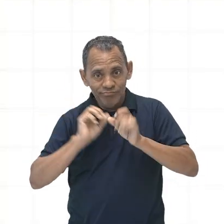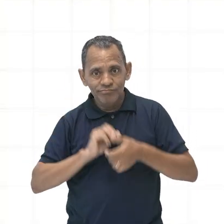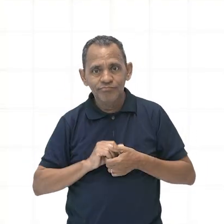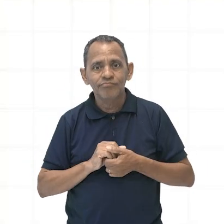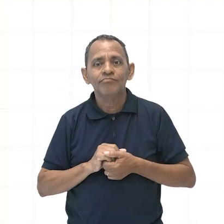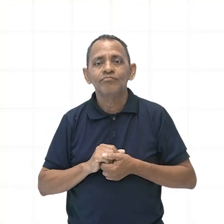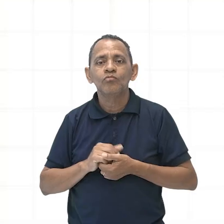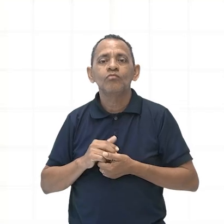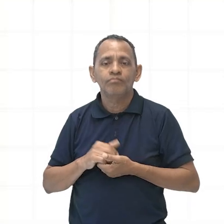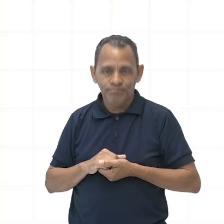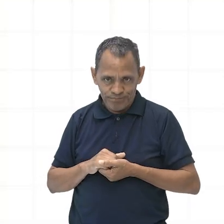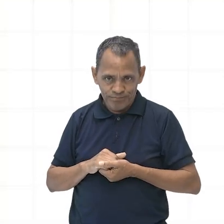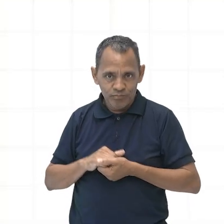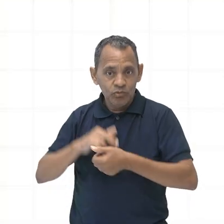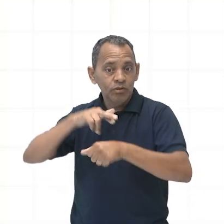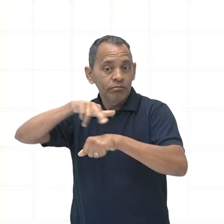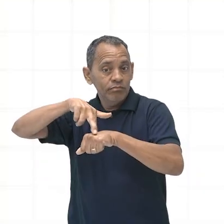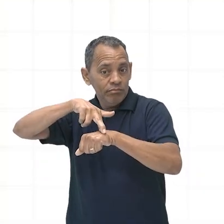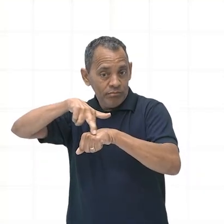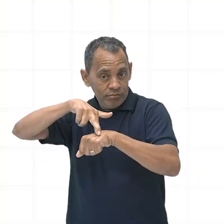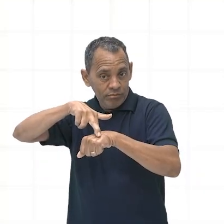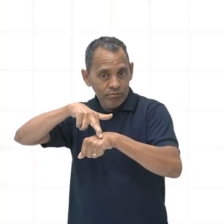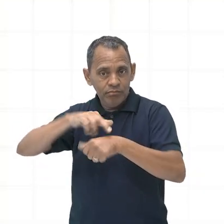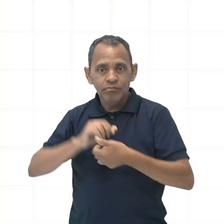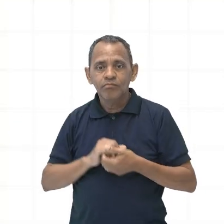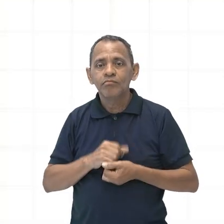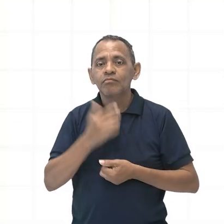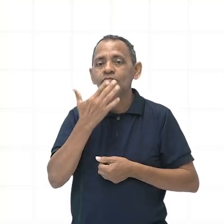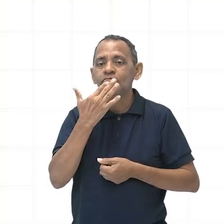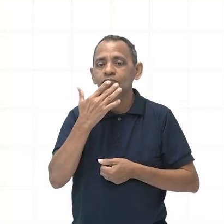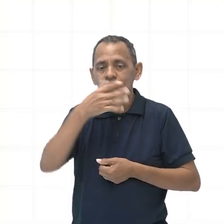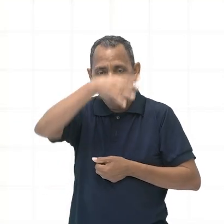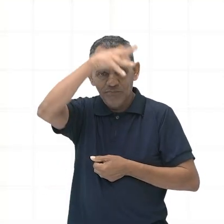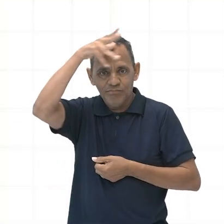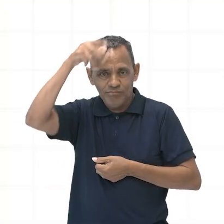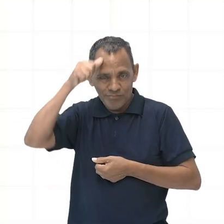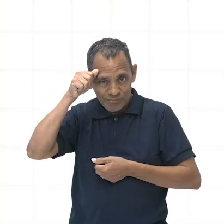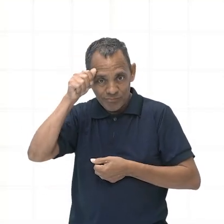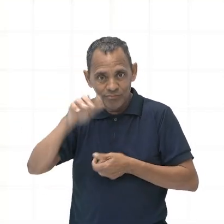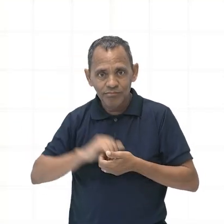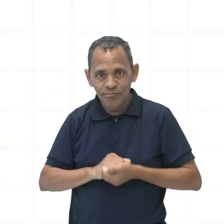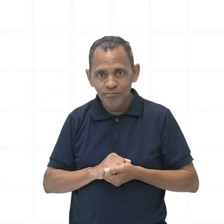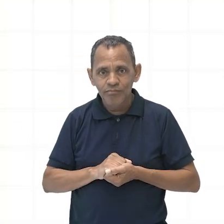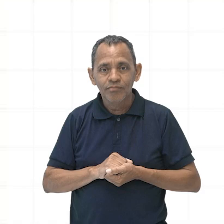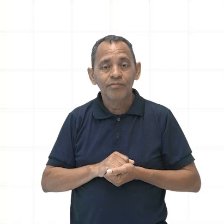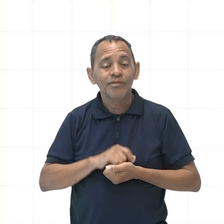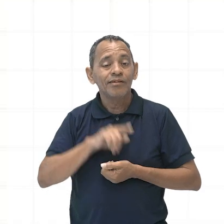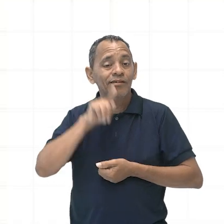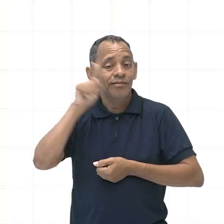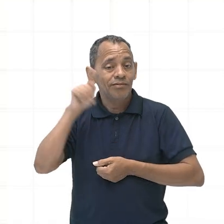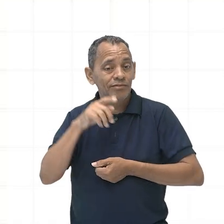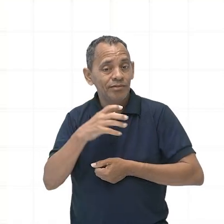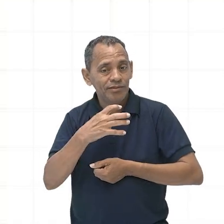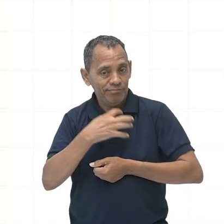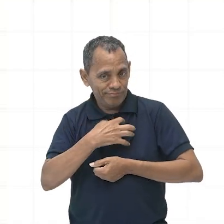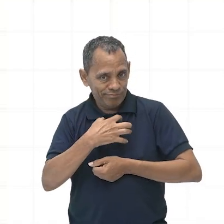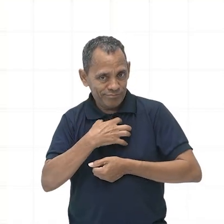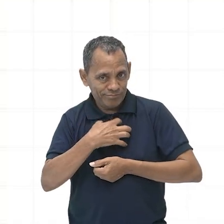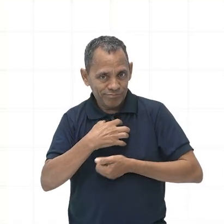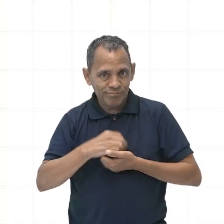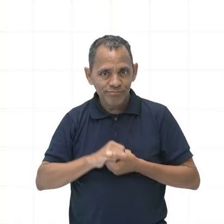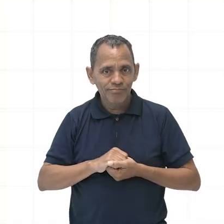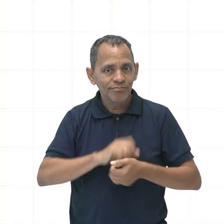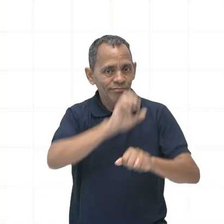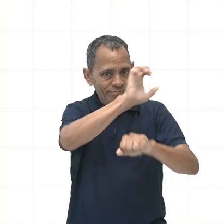roxa. Então, a cor do Amazonas aqui é roxa. O estado da Bahia, aqui, ó,